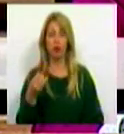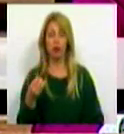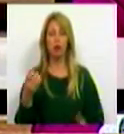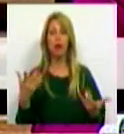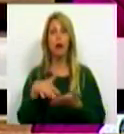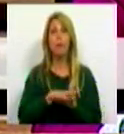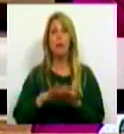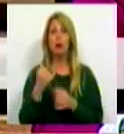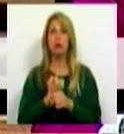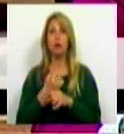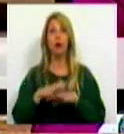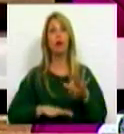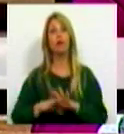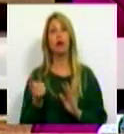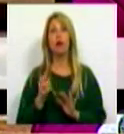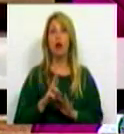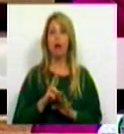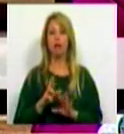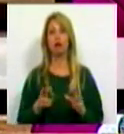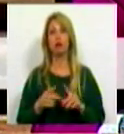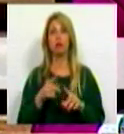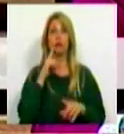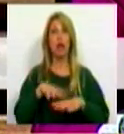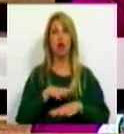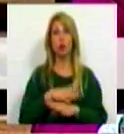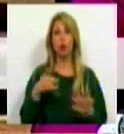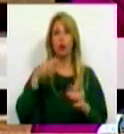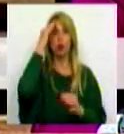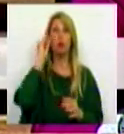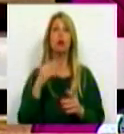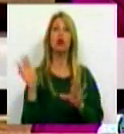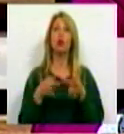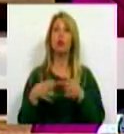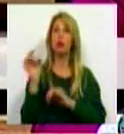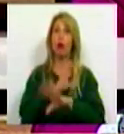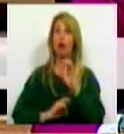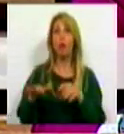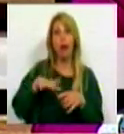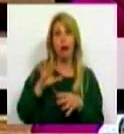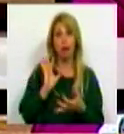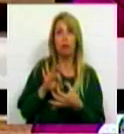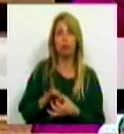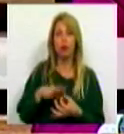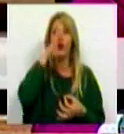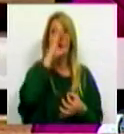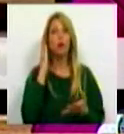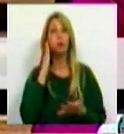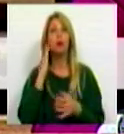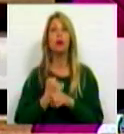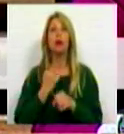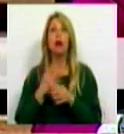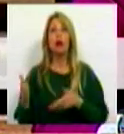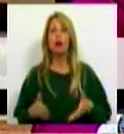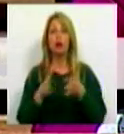por base o trabalho realizado por anteriores executivos e as recomendações da Comissão Europeia nesta área, o Governo encontra-se a trabalhar sobre uma